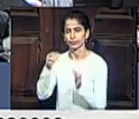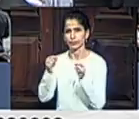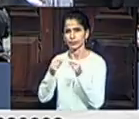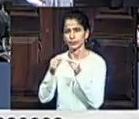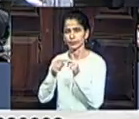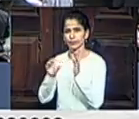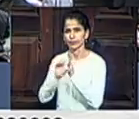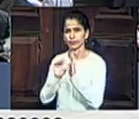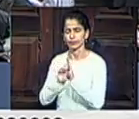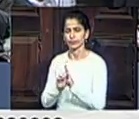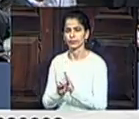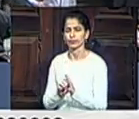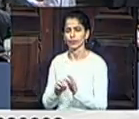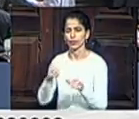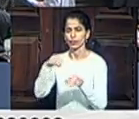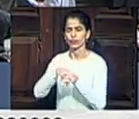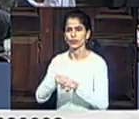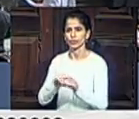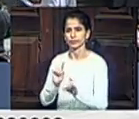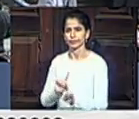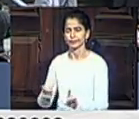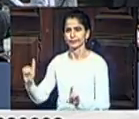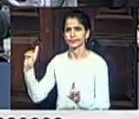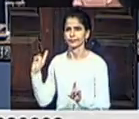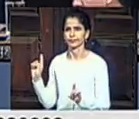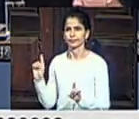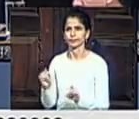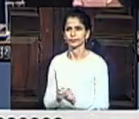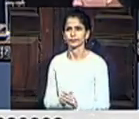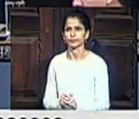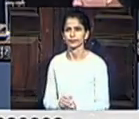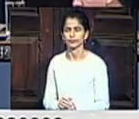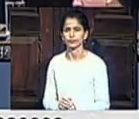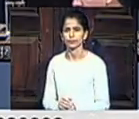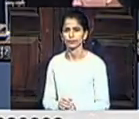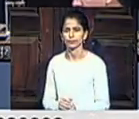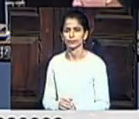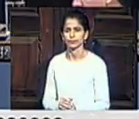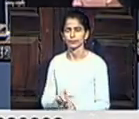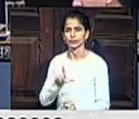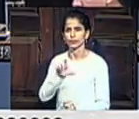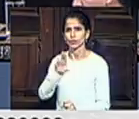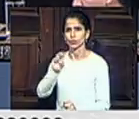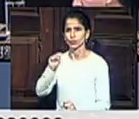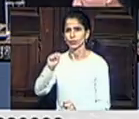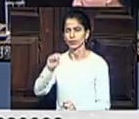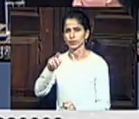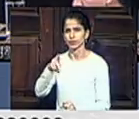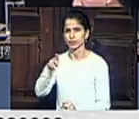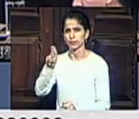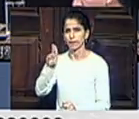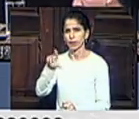em separado. Voto em separado do deputado Luiz Paulo.